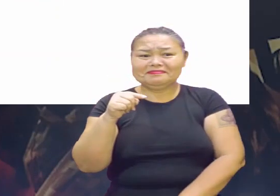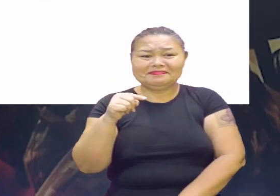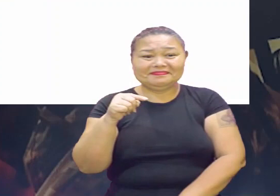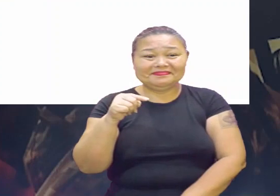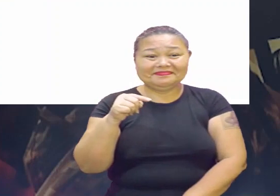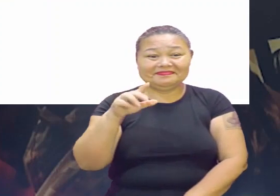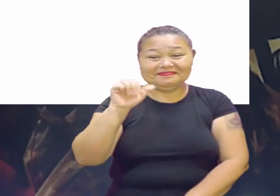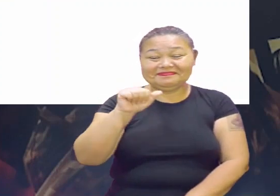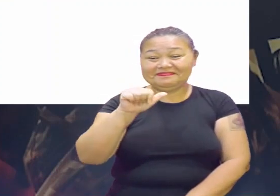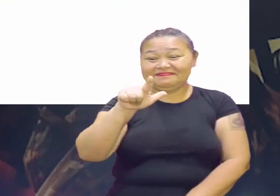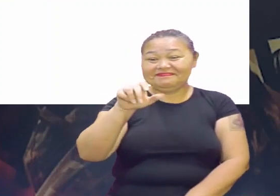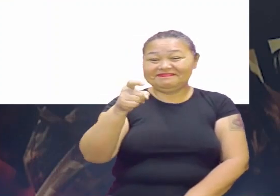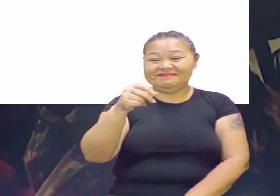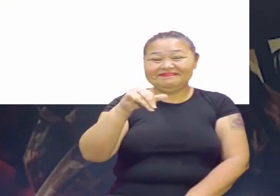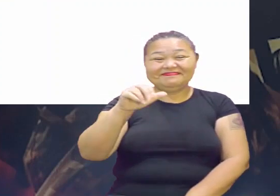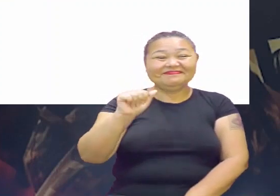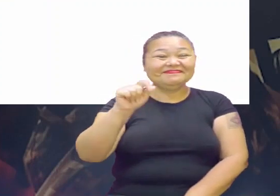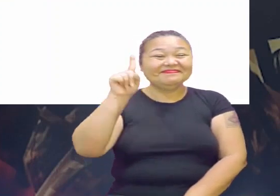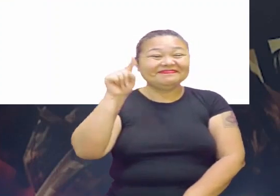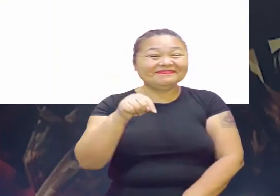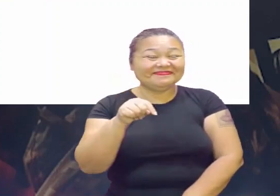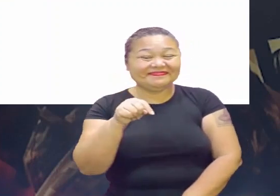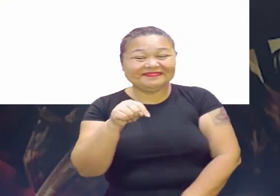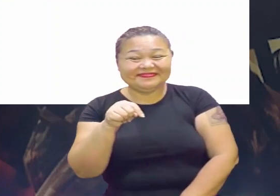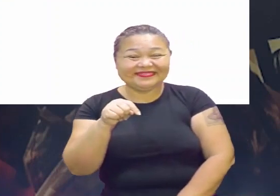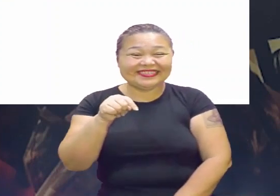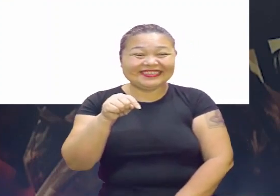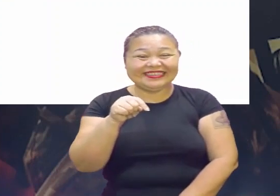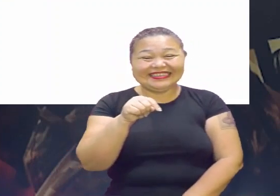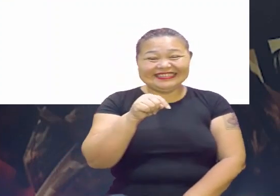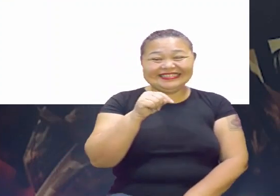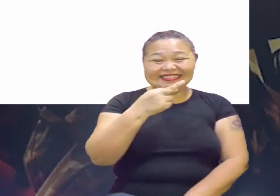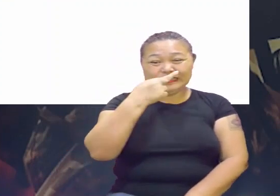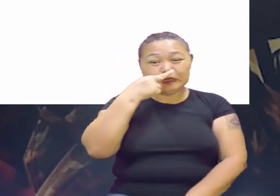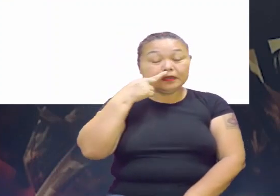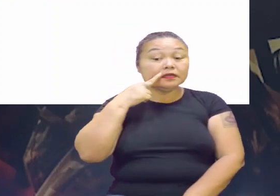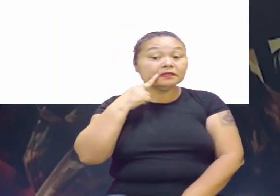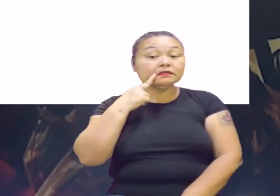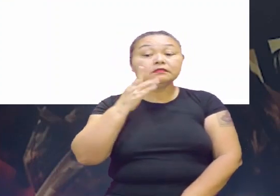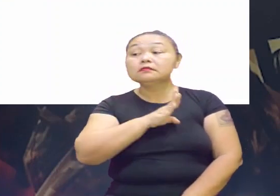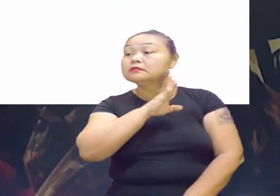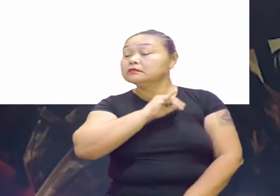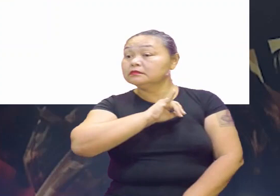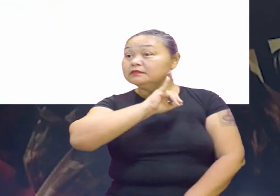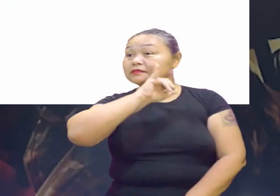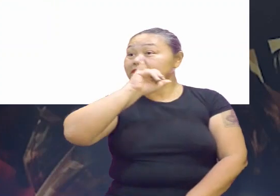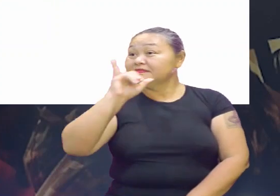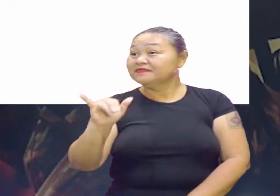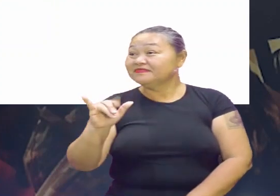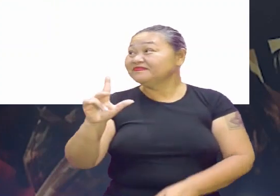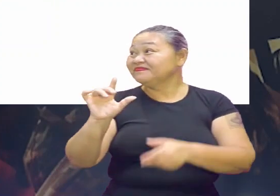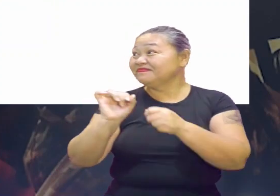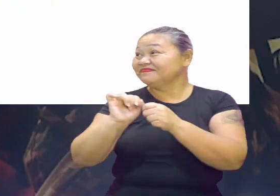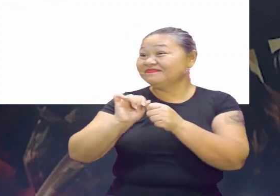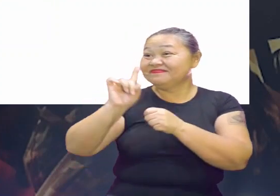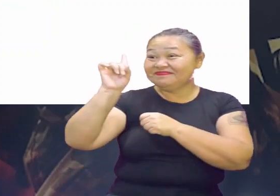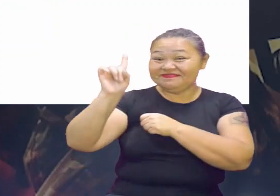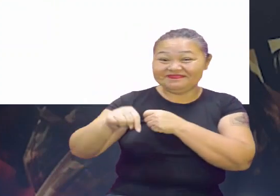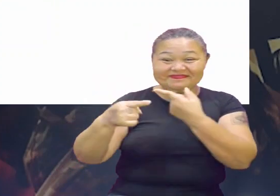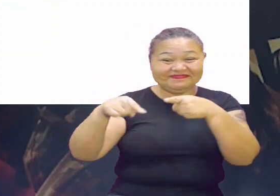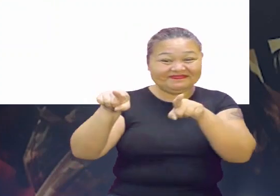A Alexa está em toda, né? É ele que vai levar o comunicado até a Marinha para poder